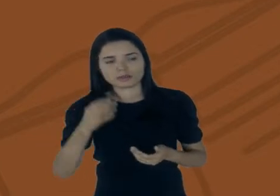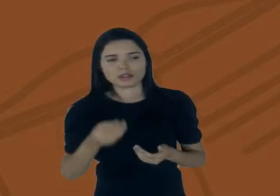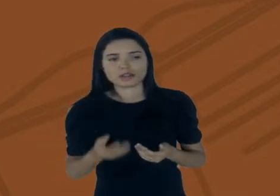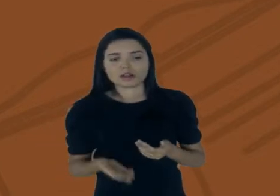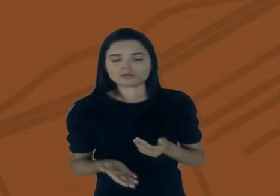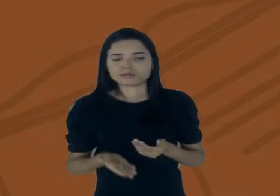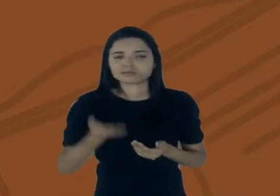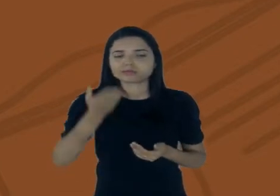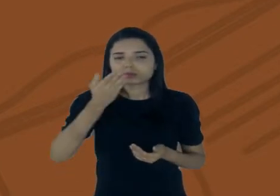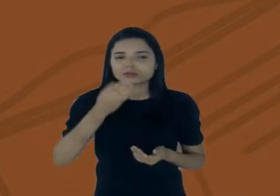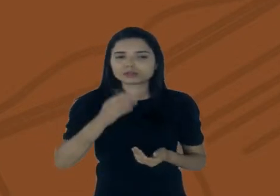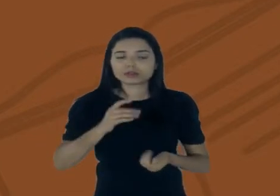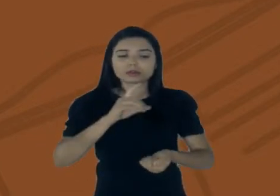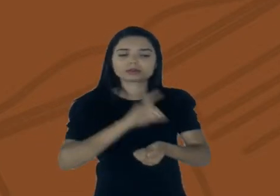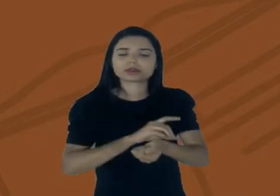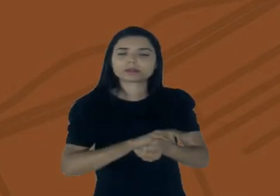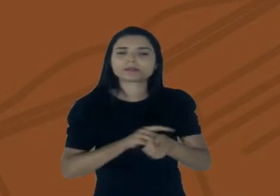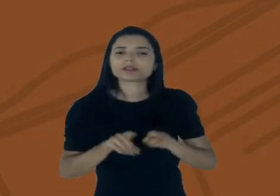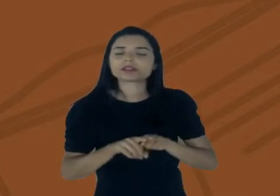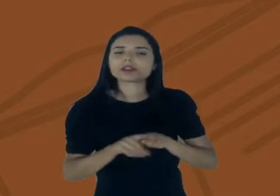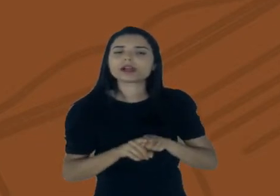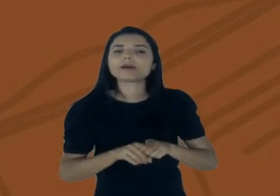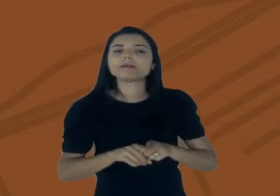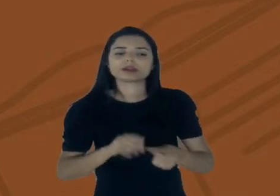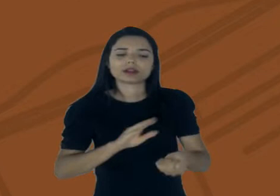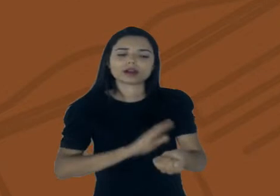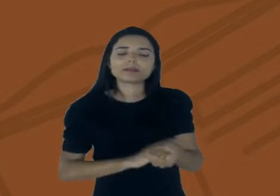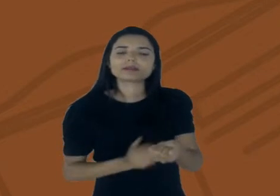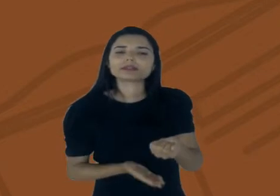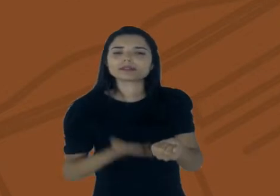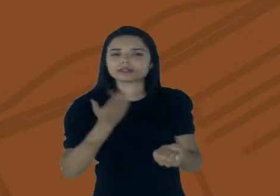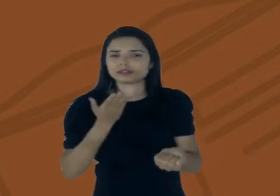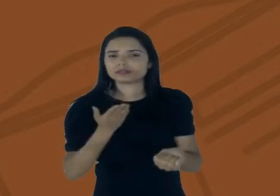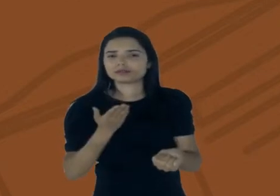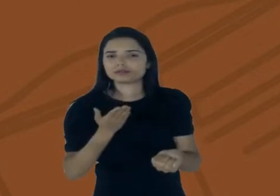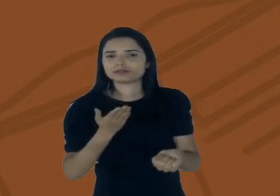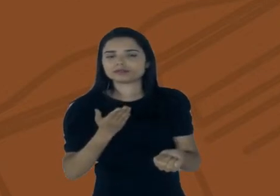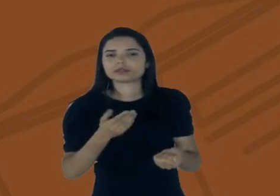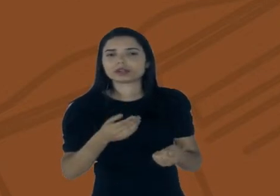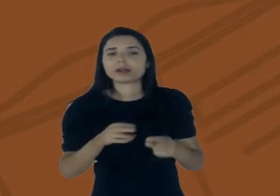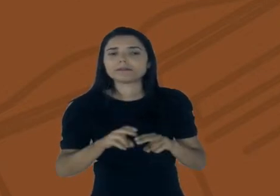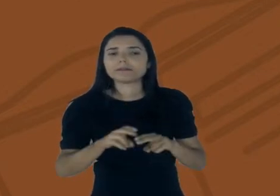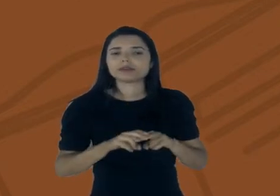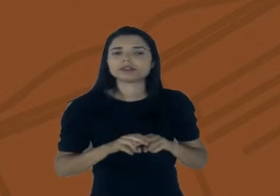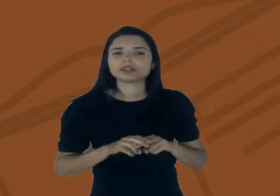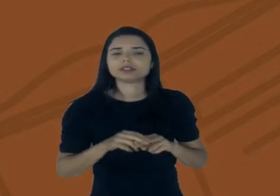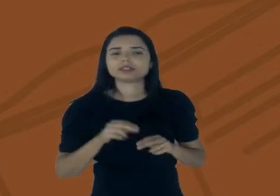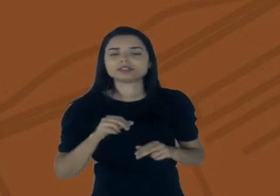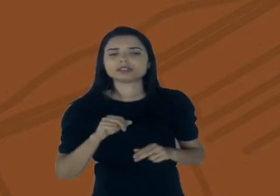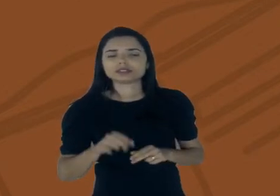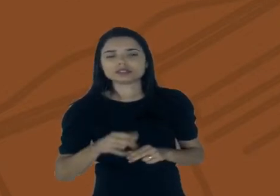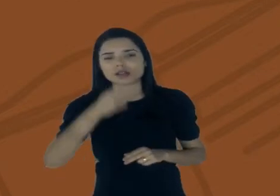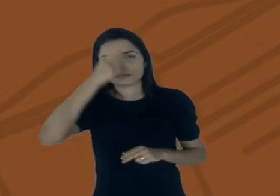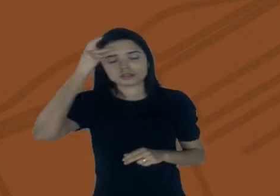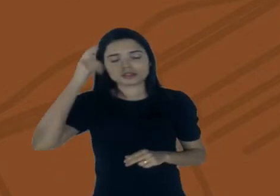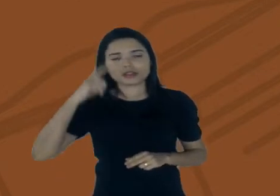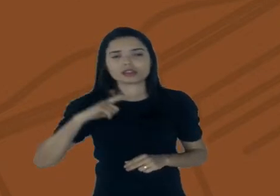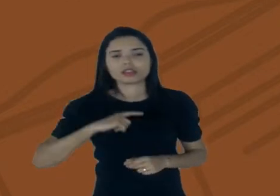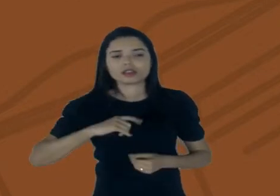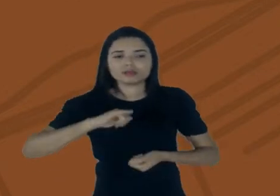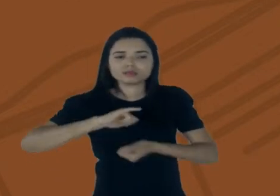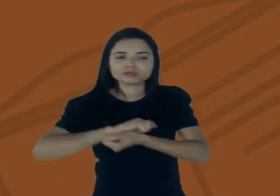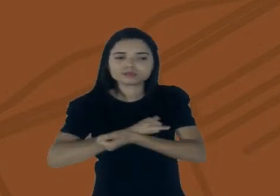de hipertensão. E aí, consequentemente, uma pessoa que está dentro de um quadro de obesidade, ela está